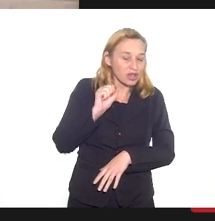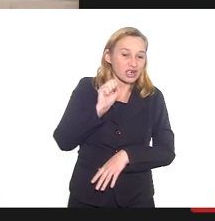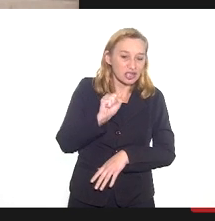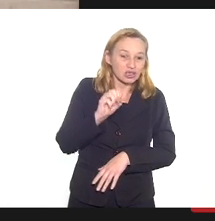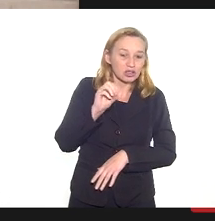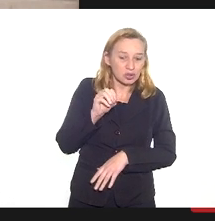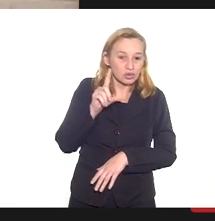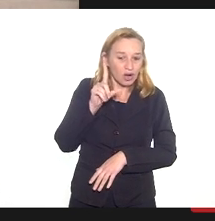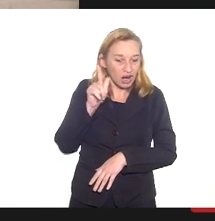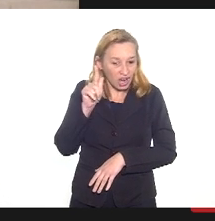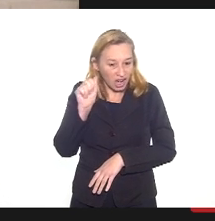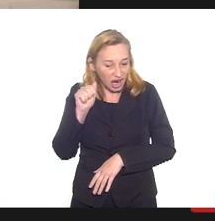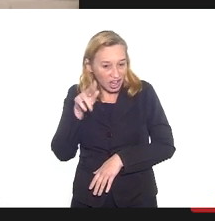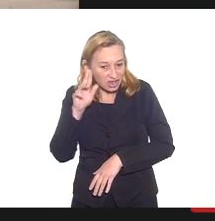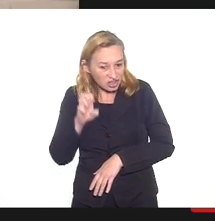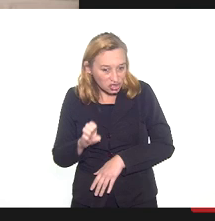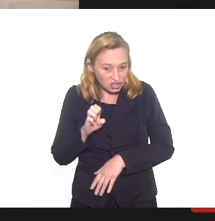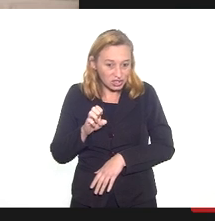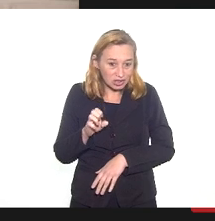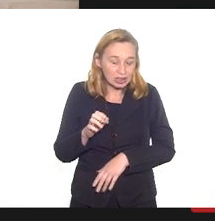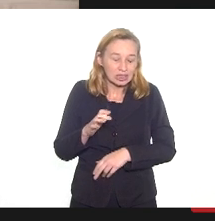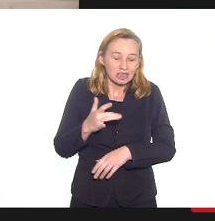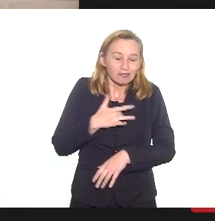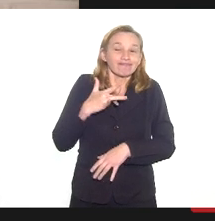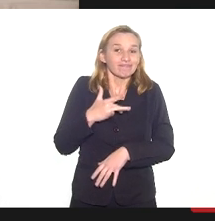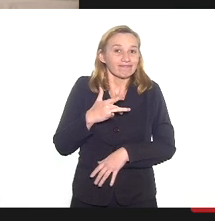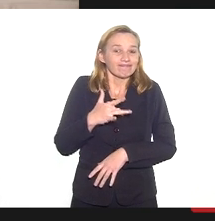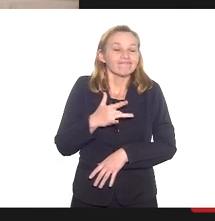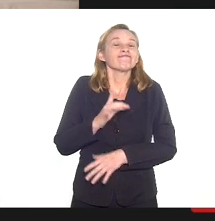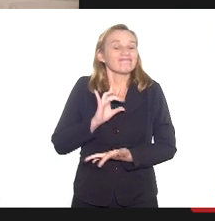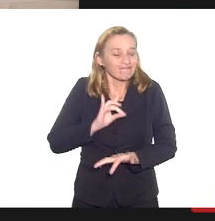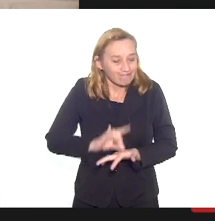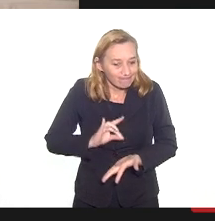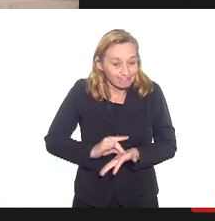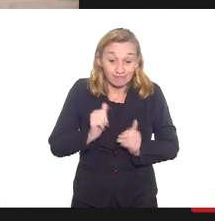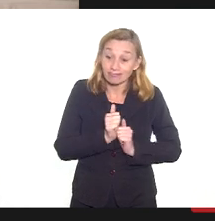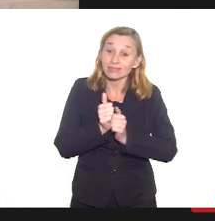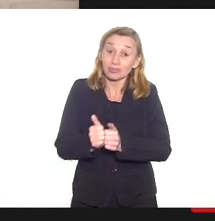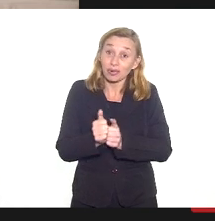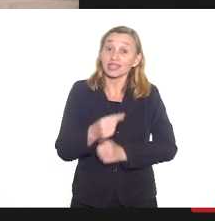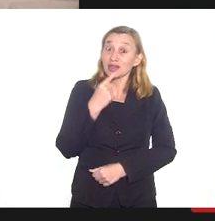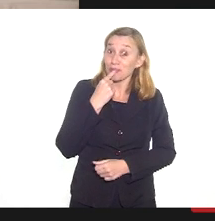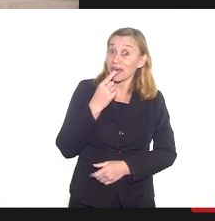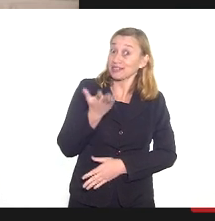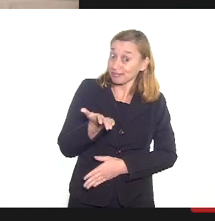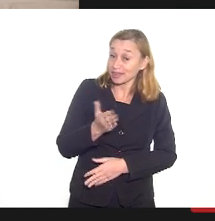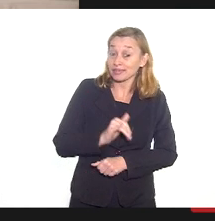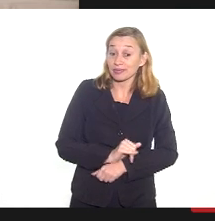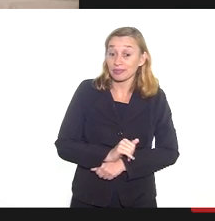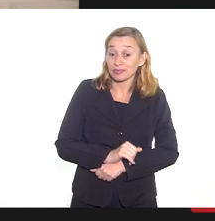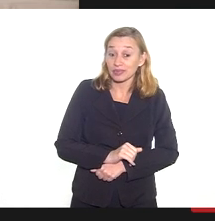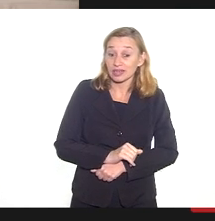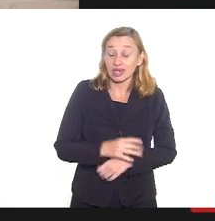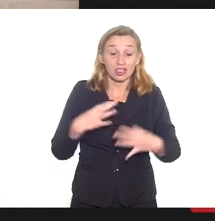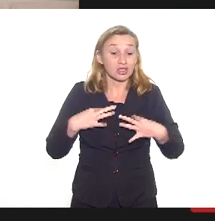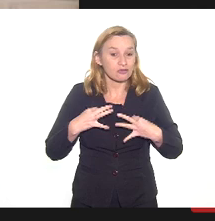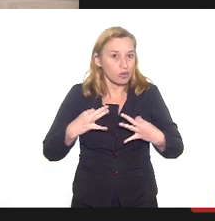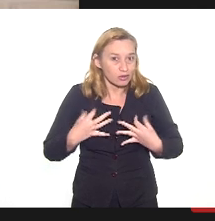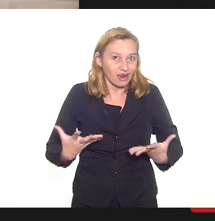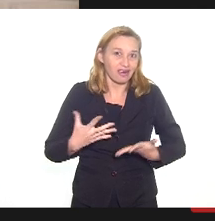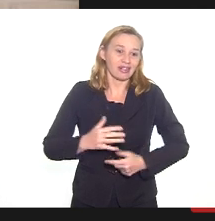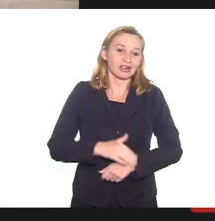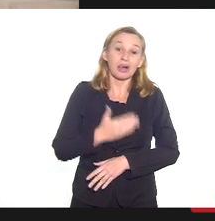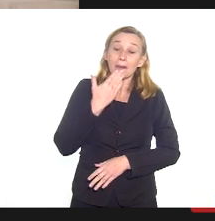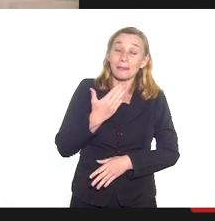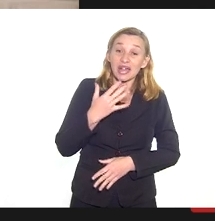Solange, que muito me tocou e é uma realidade que a gente vem acompanhando de perto. Esse voluntariado